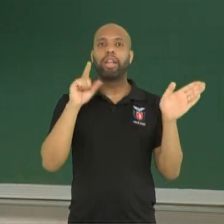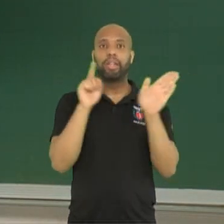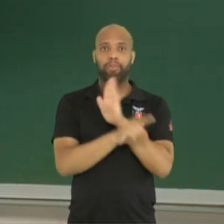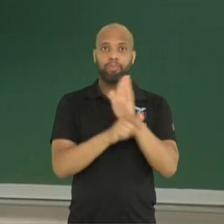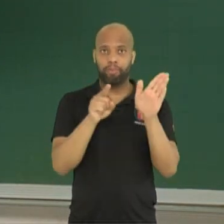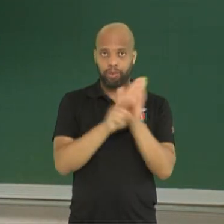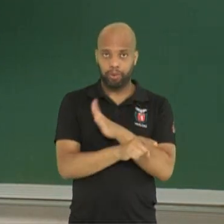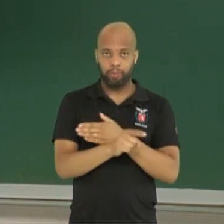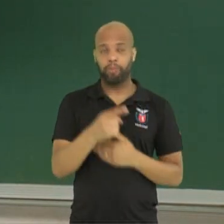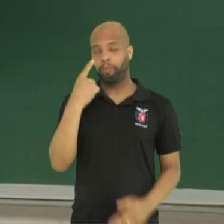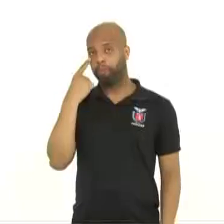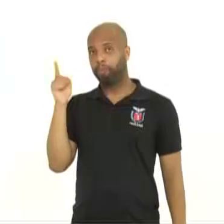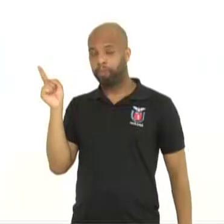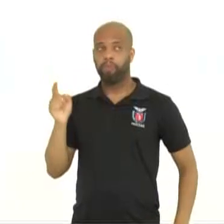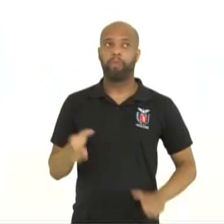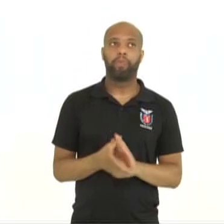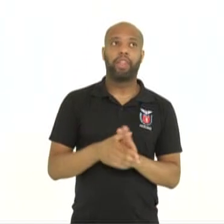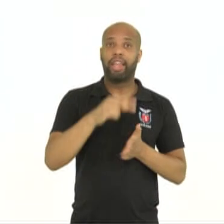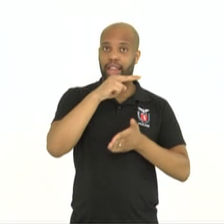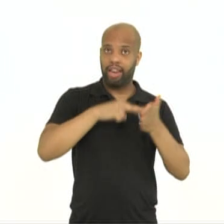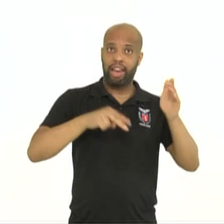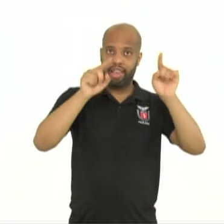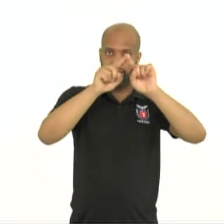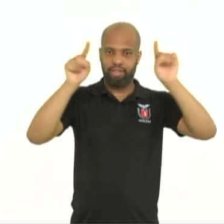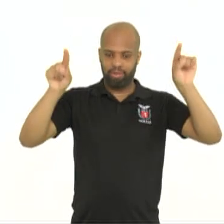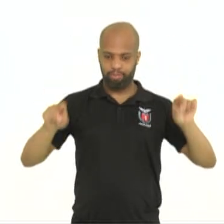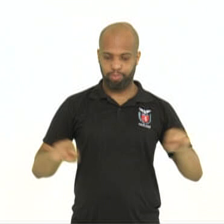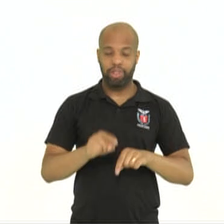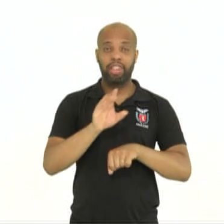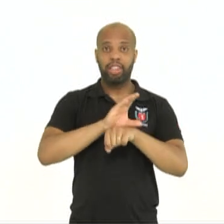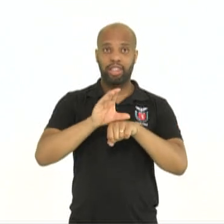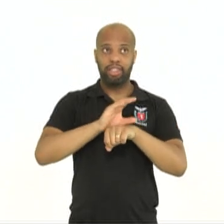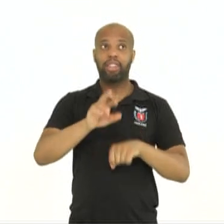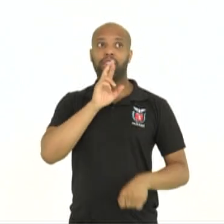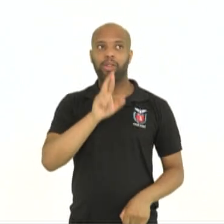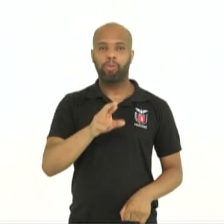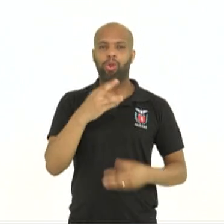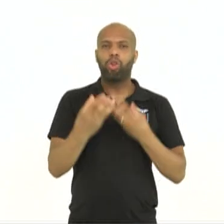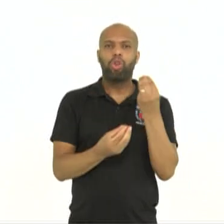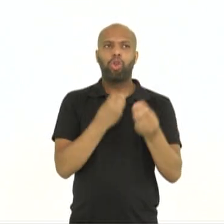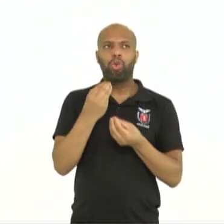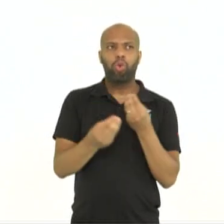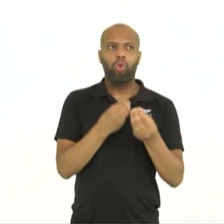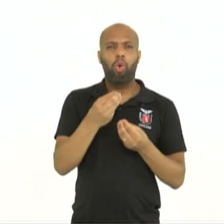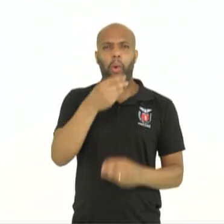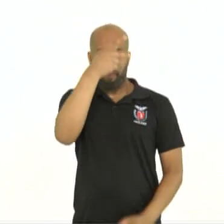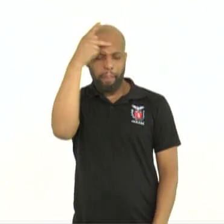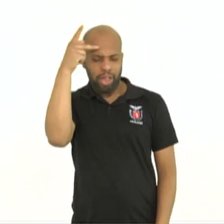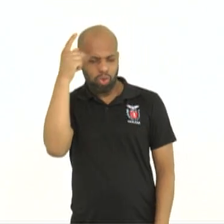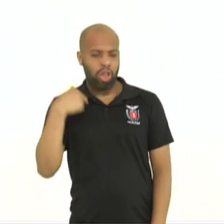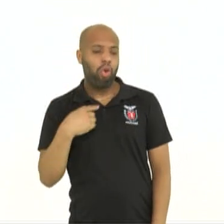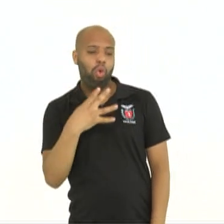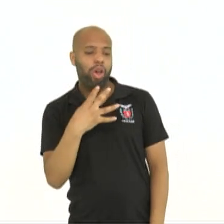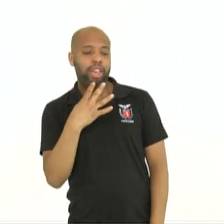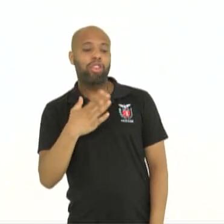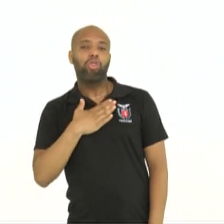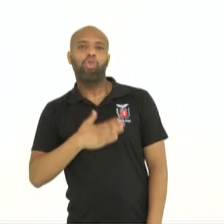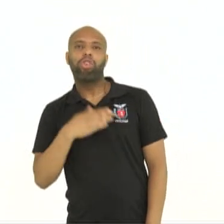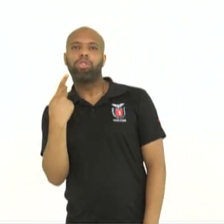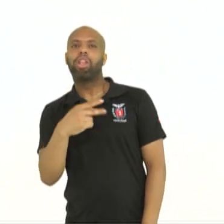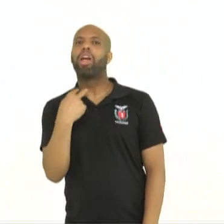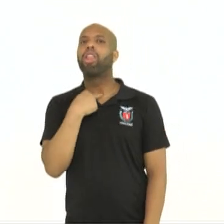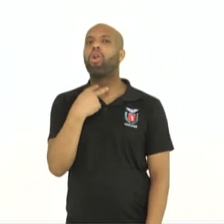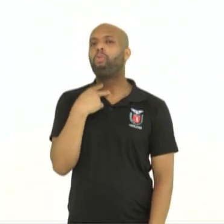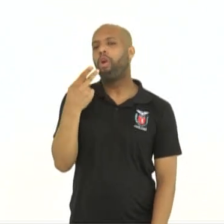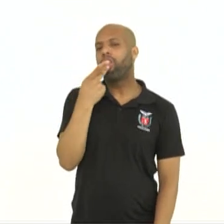aqui o nosso quiz, pessoal. Leia o trecho. Como esta pessoa é minha conhecida e eu gosto muito dela, não posso